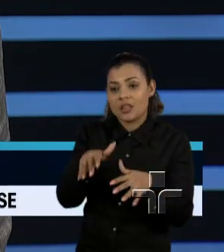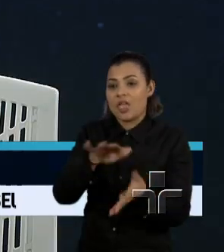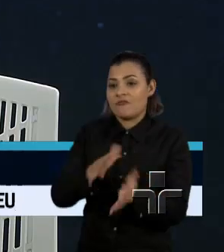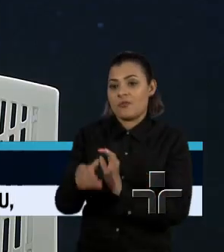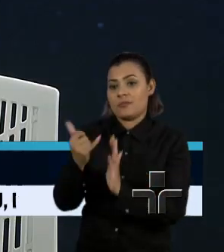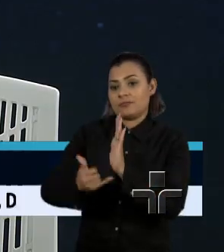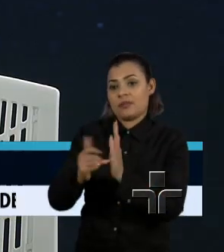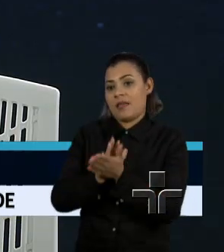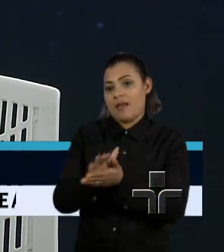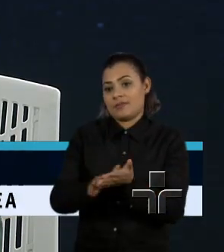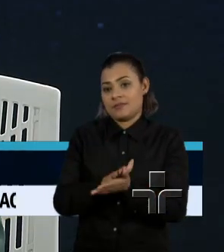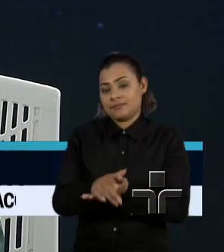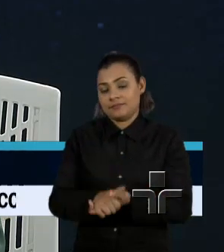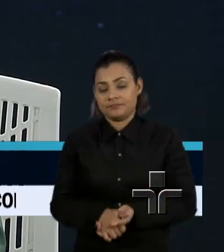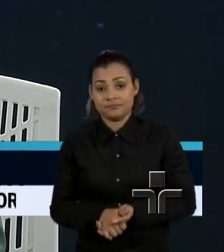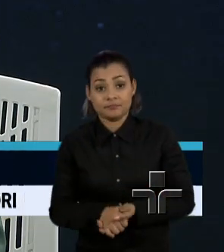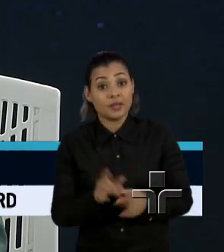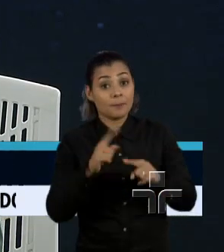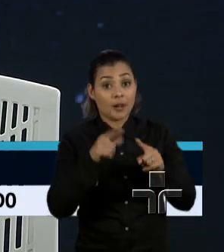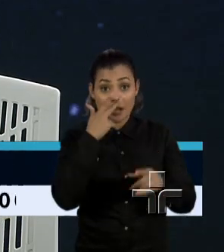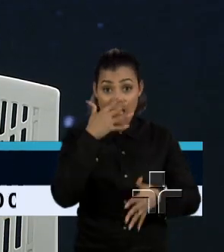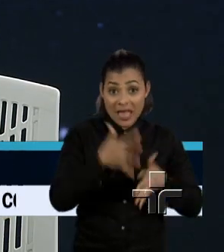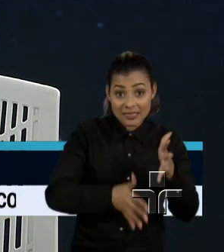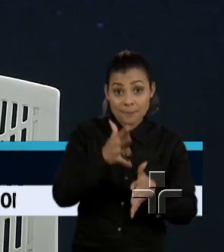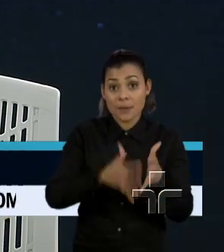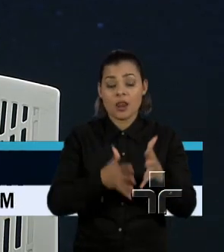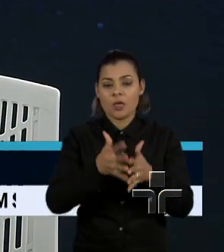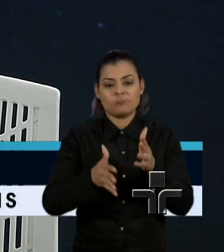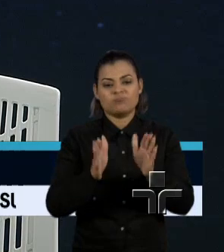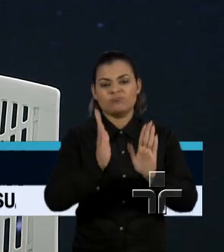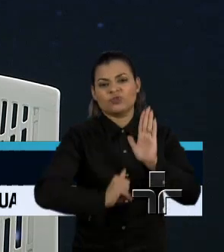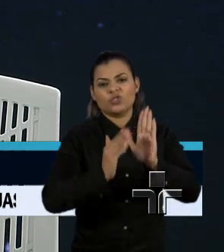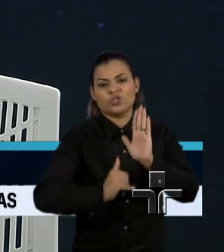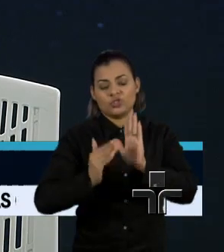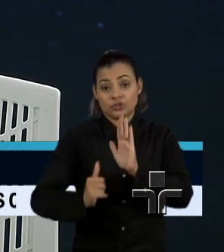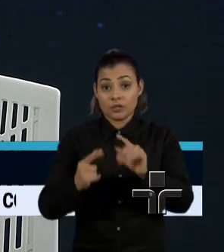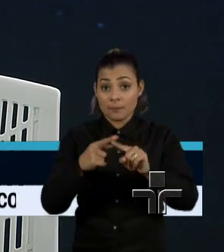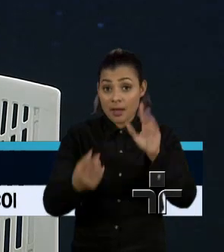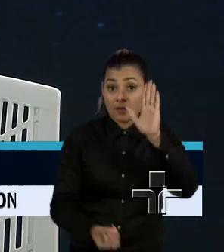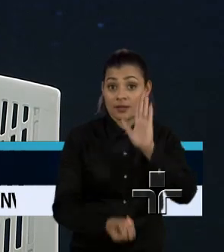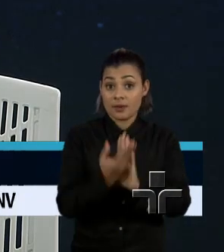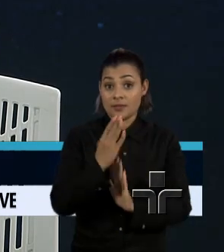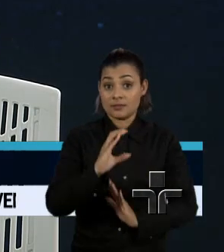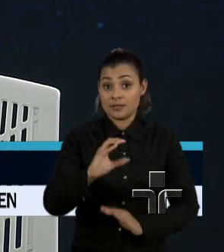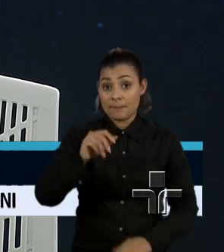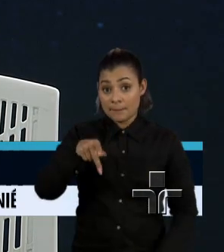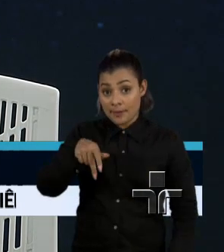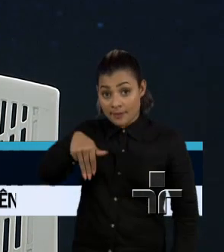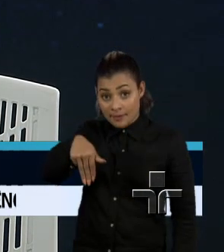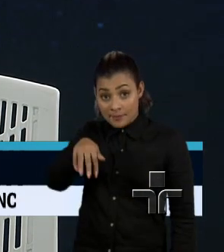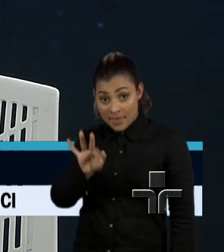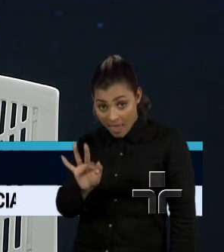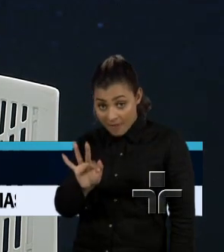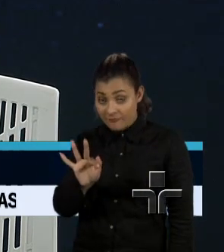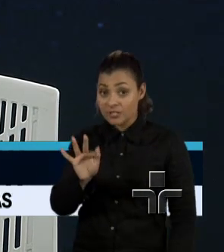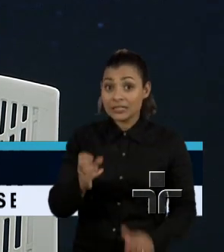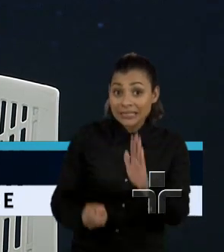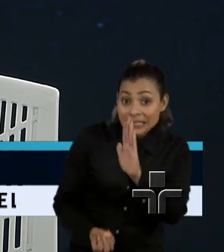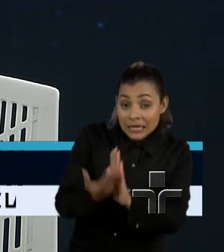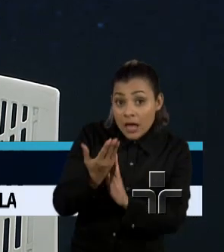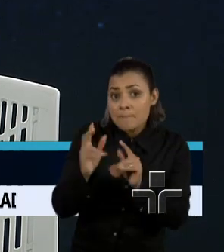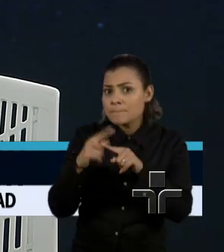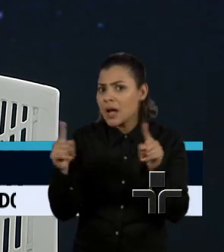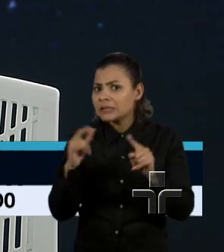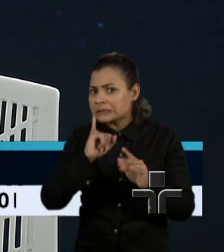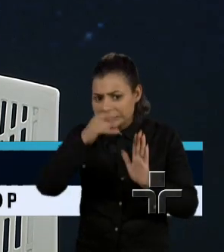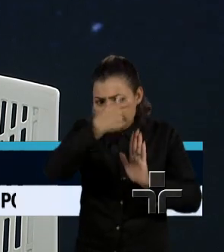Mara, a ideia é tirar da frente o que está atrapalhando. Em princípio, a criação dessa nova CPMF, essa espécie de CPMF. E aí sim criar